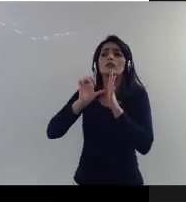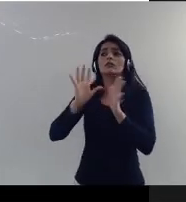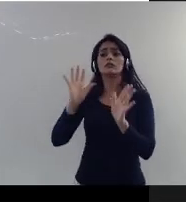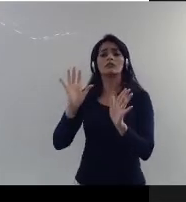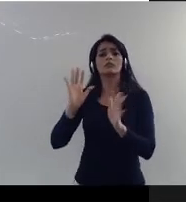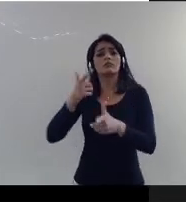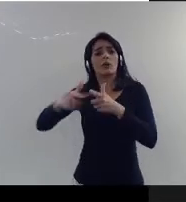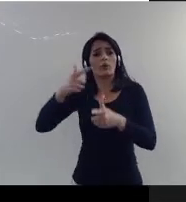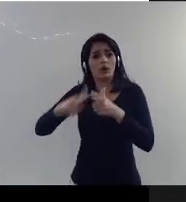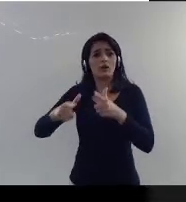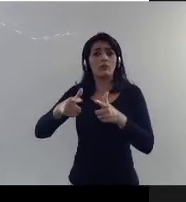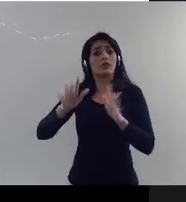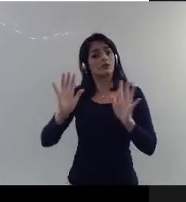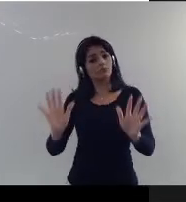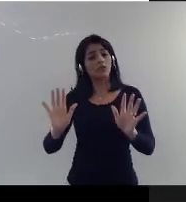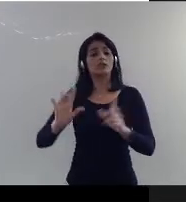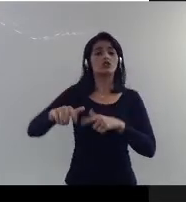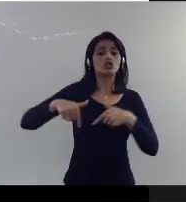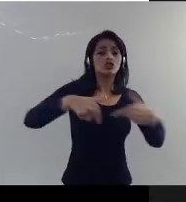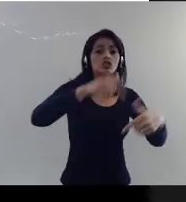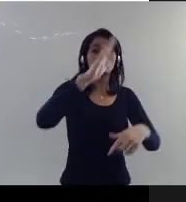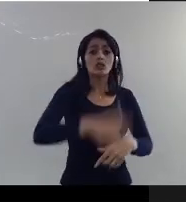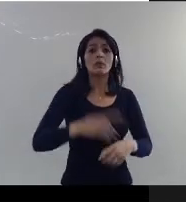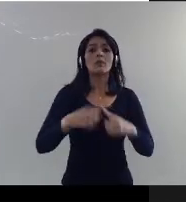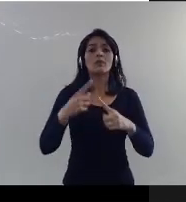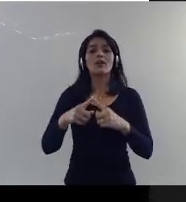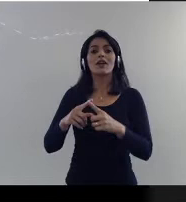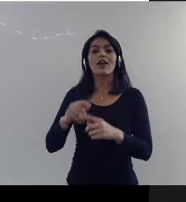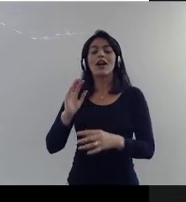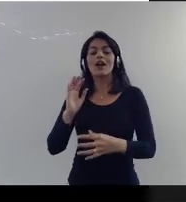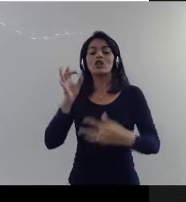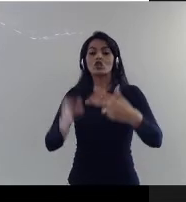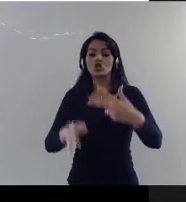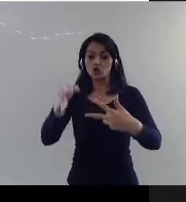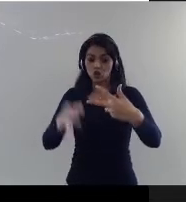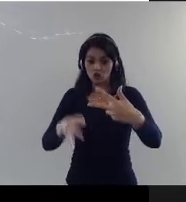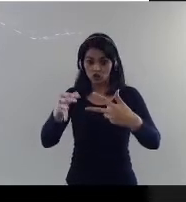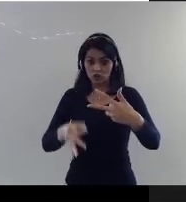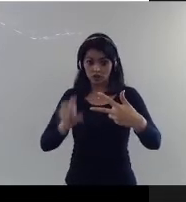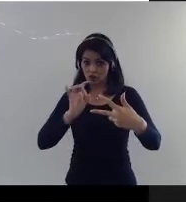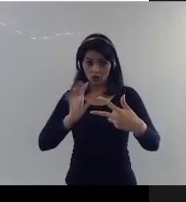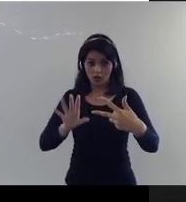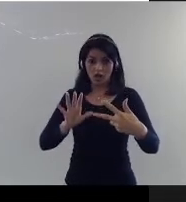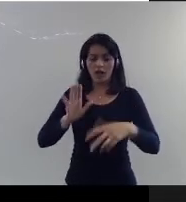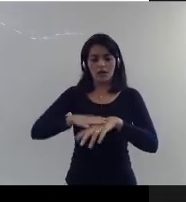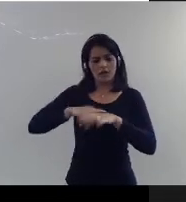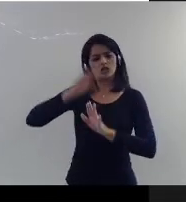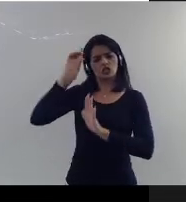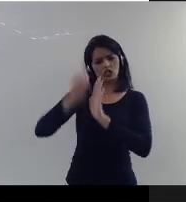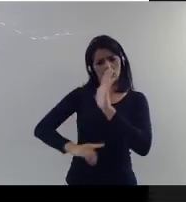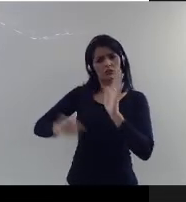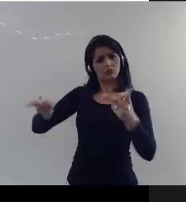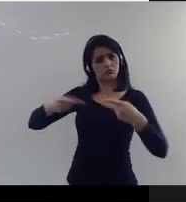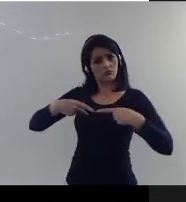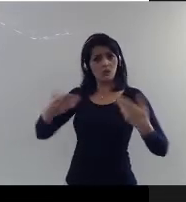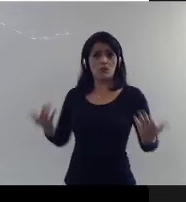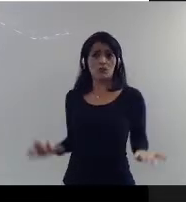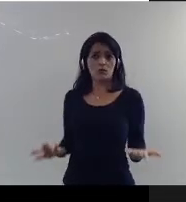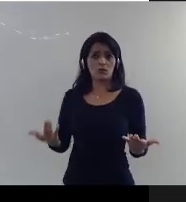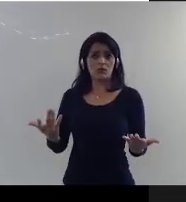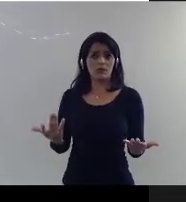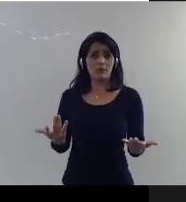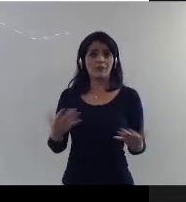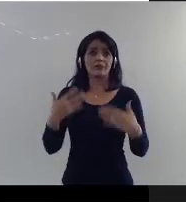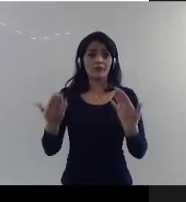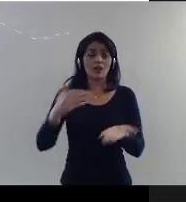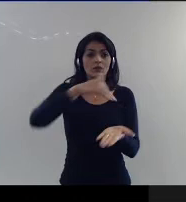porque acesso à justiça não é só acesso ao judiciário, né? Sim, acesso ao seu direito, né? E tem muito trabalho também para os escritórios que não